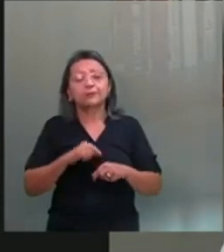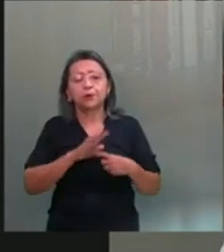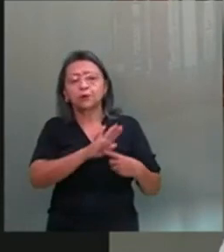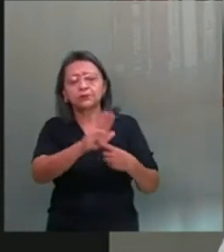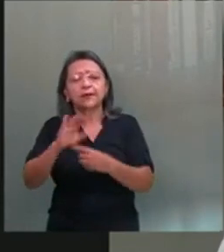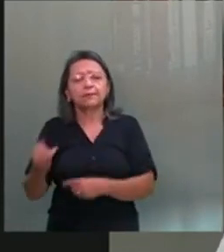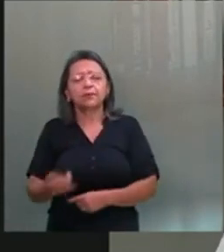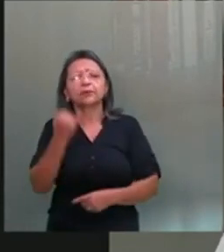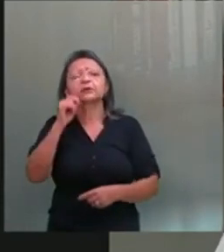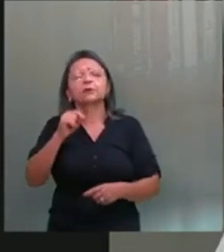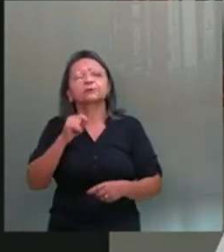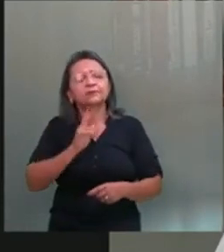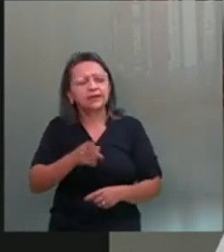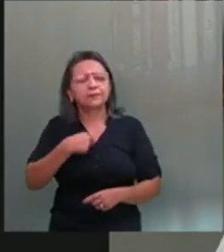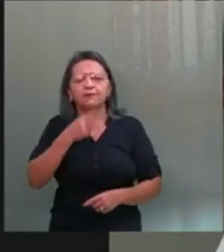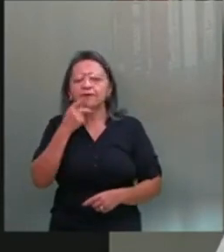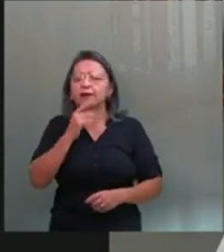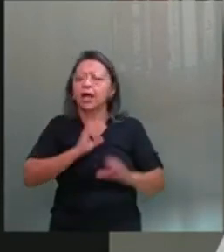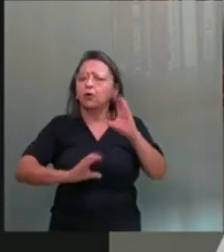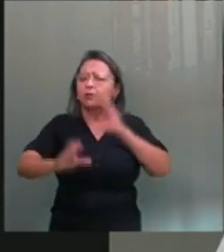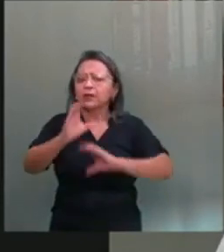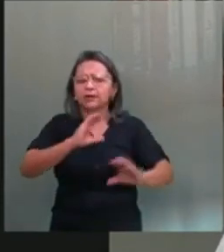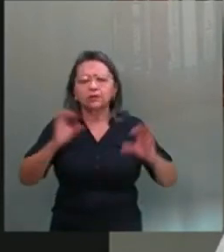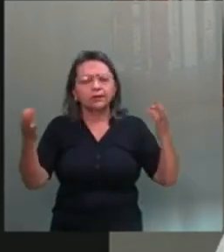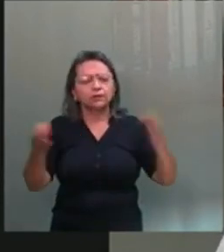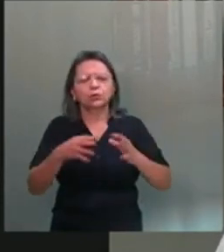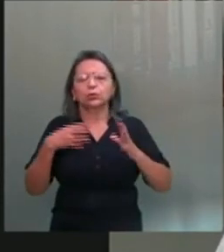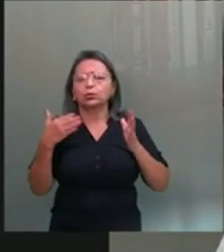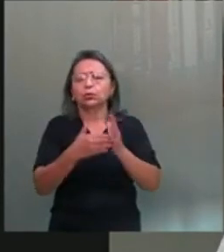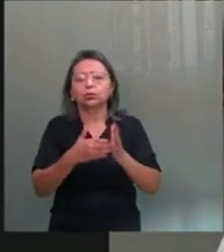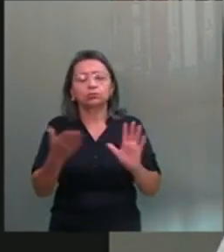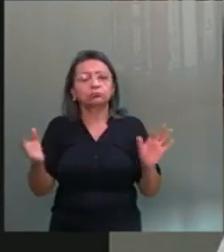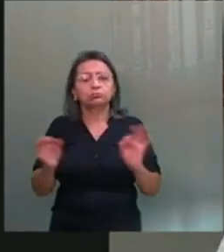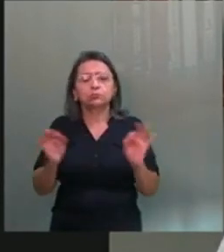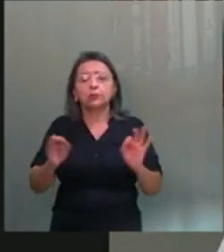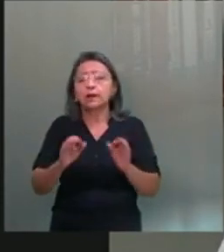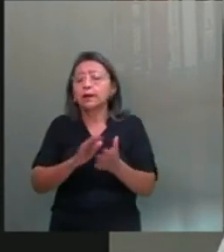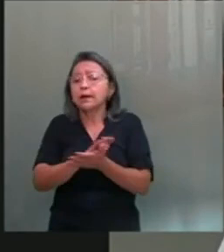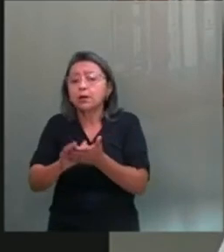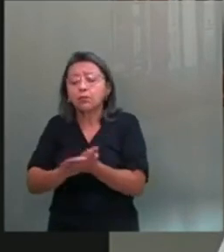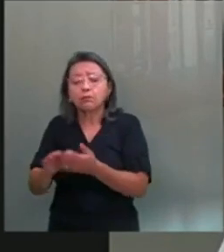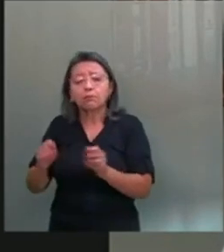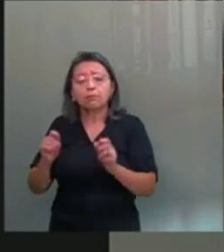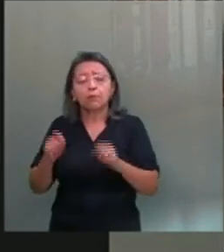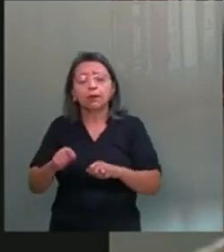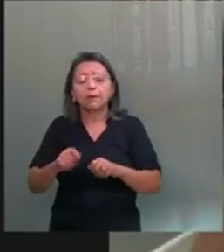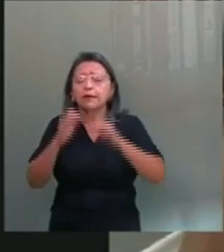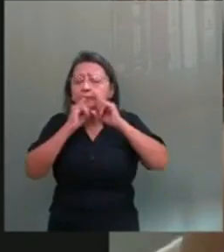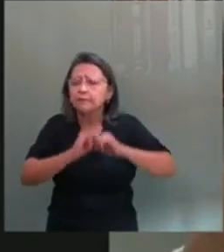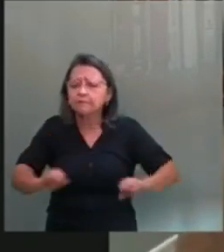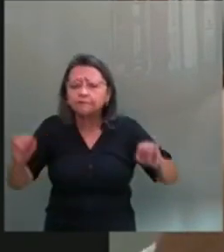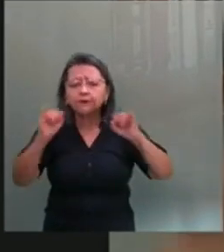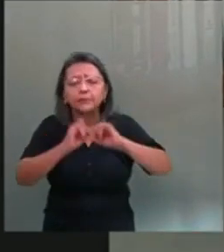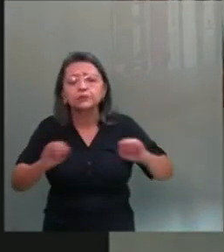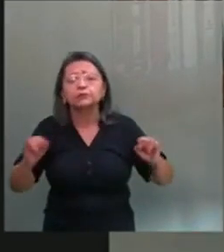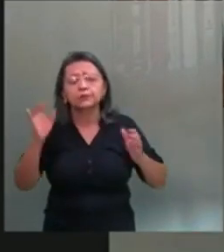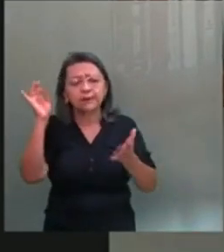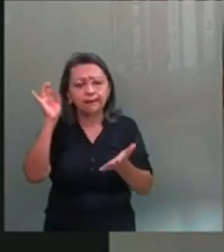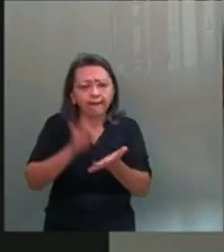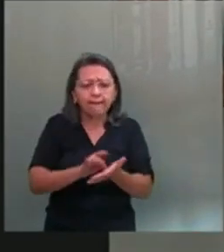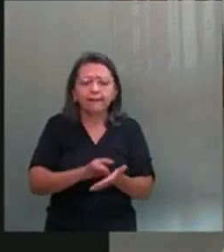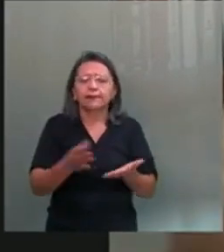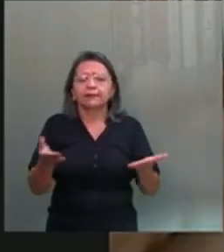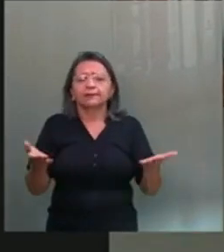poder. Carlos Viana, ninguém empodera mais uma nação do que com informações